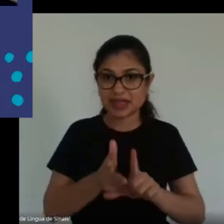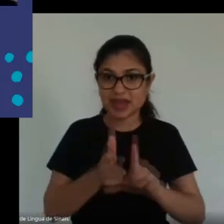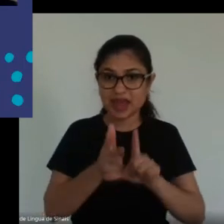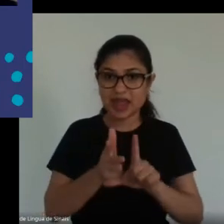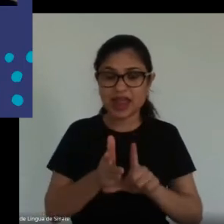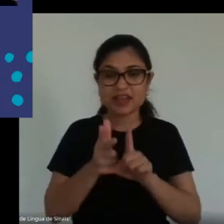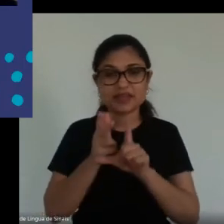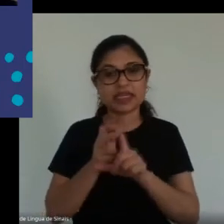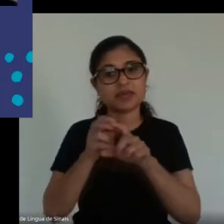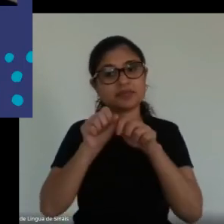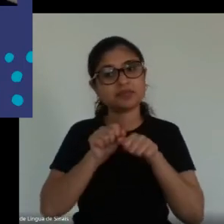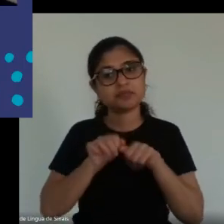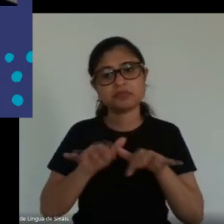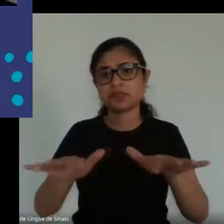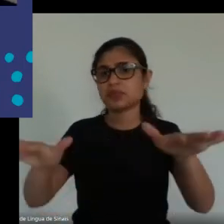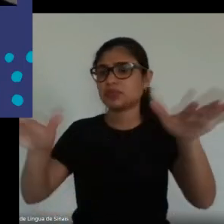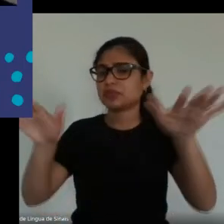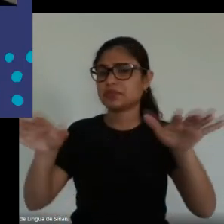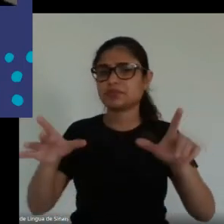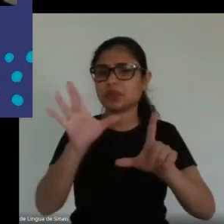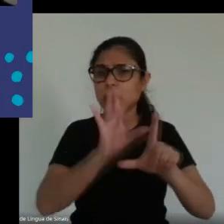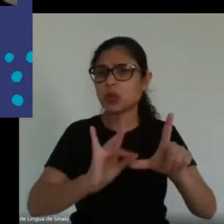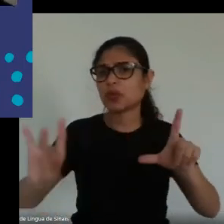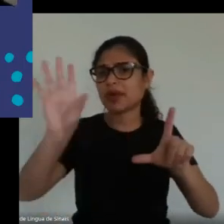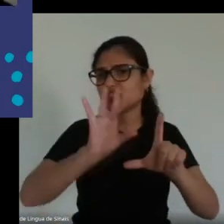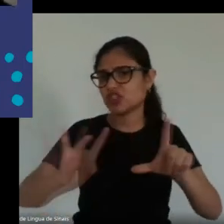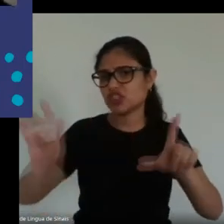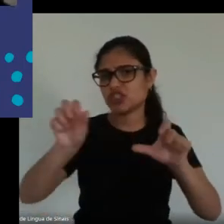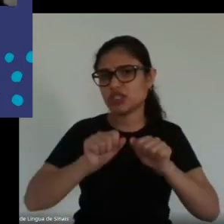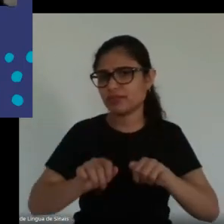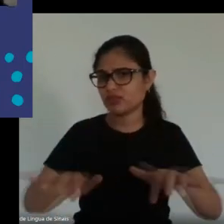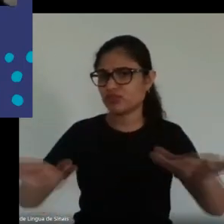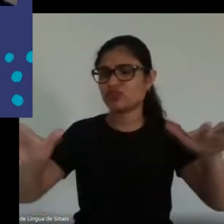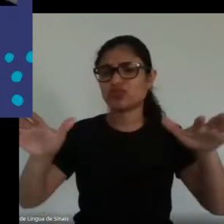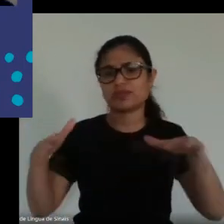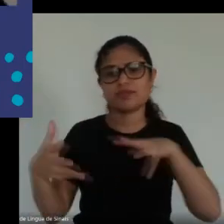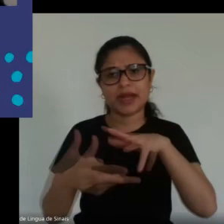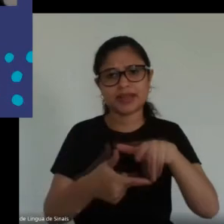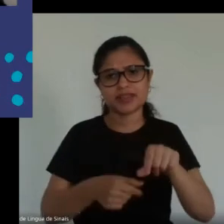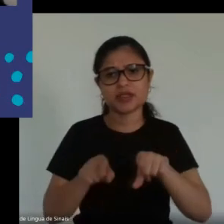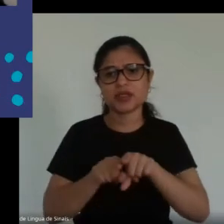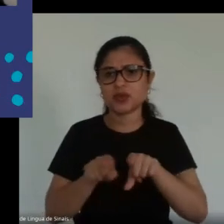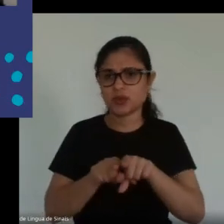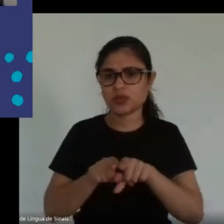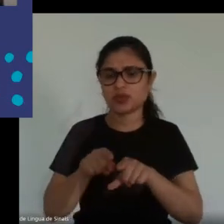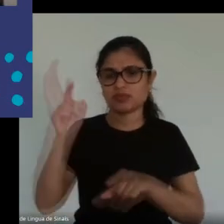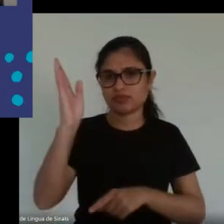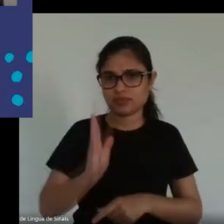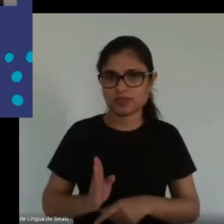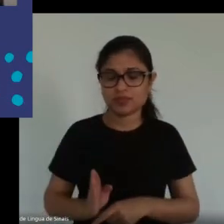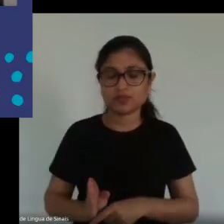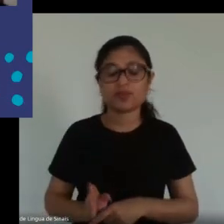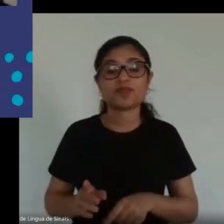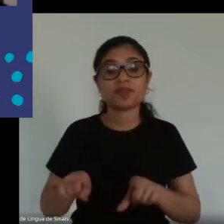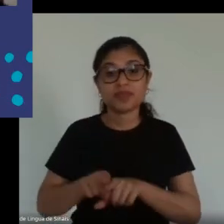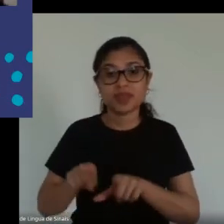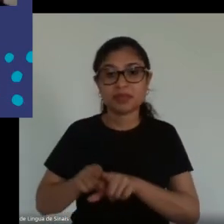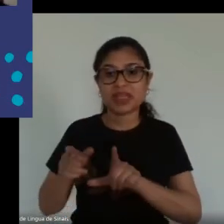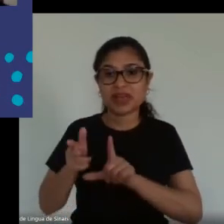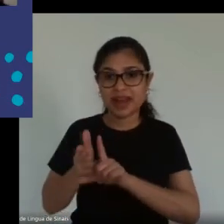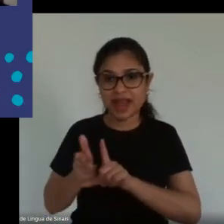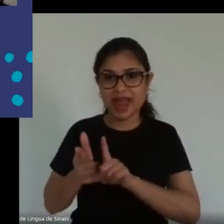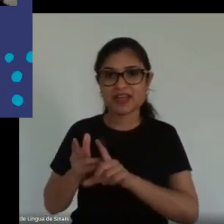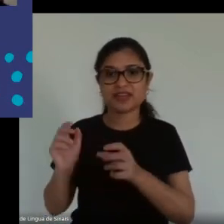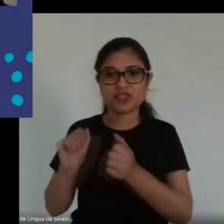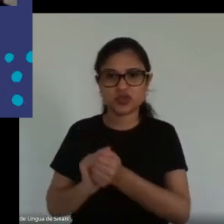aqui, andar pelo Brasil e pelo mundo, compartilhem essa live. E quero também que vocês compartilhem a live que eu